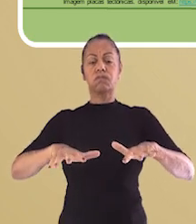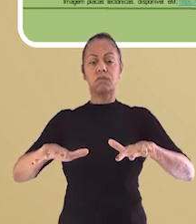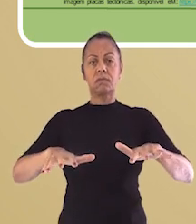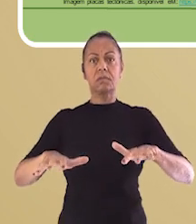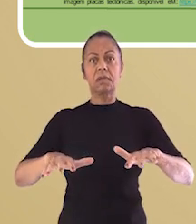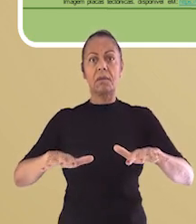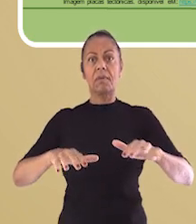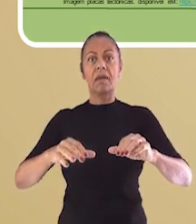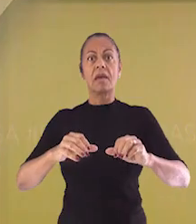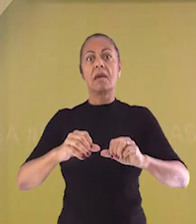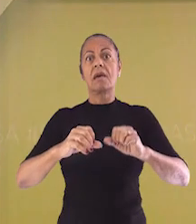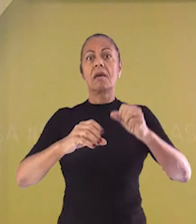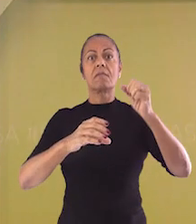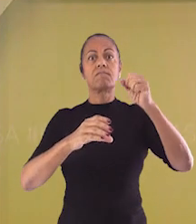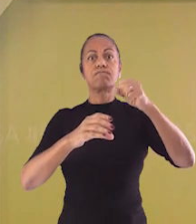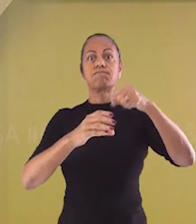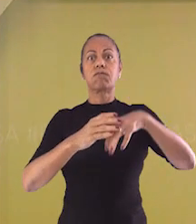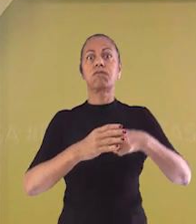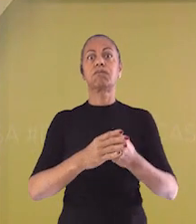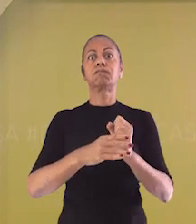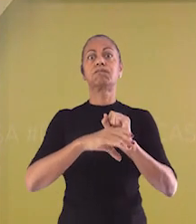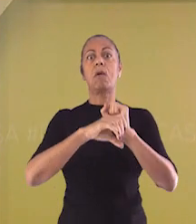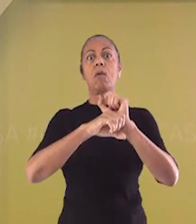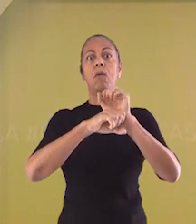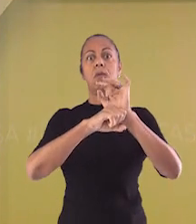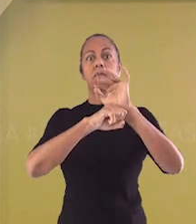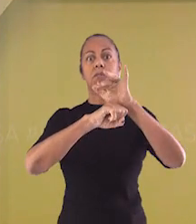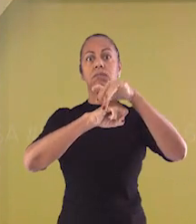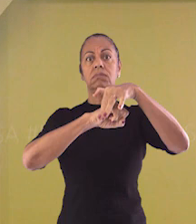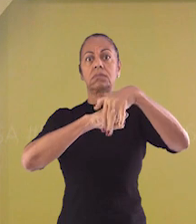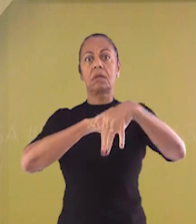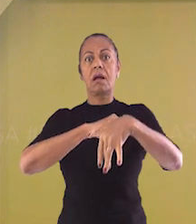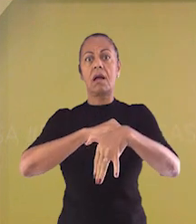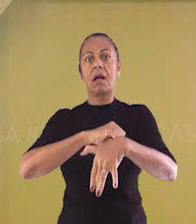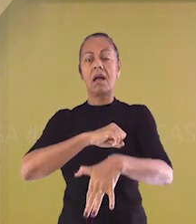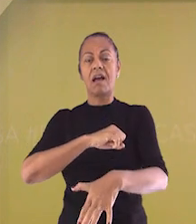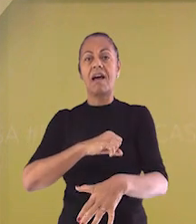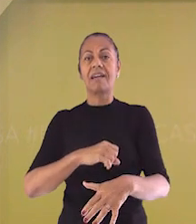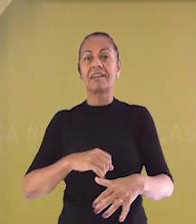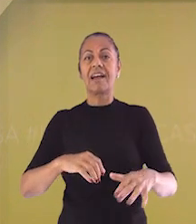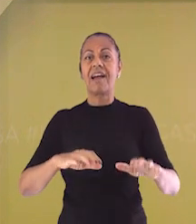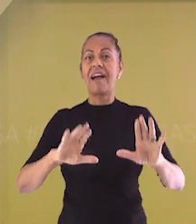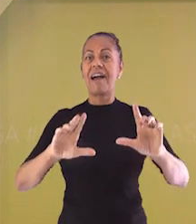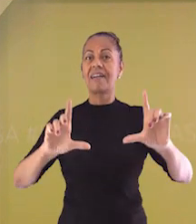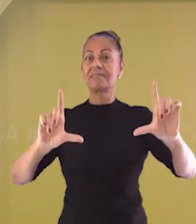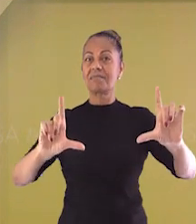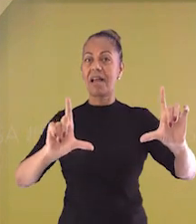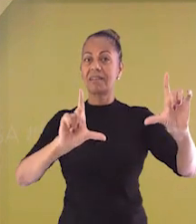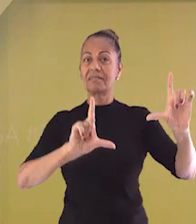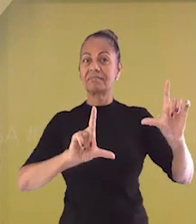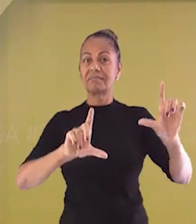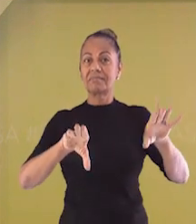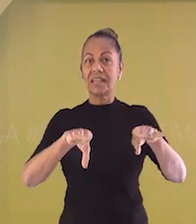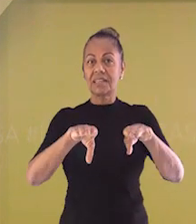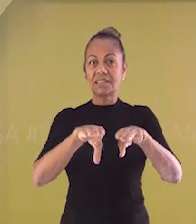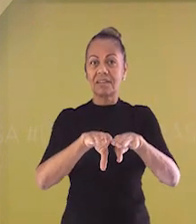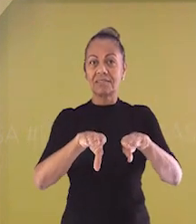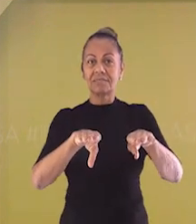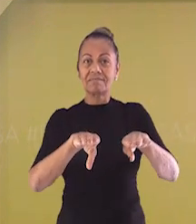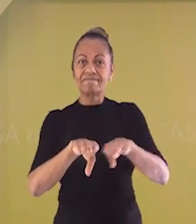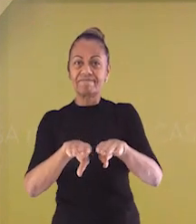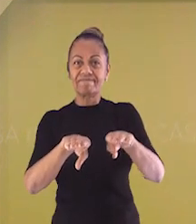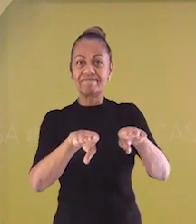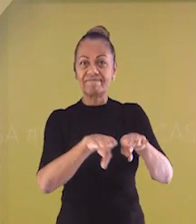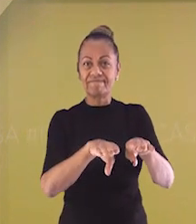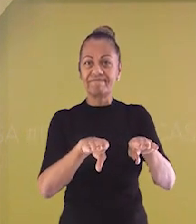e vulcões, causados pela movimentação das placas tectônicas, que são blocos que